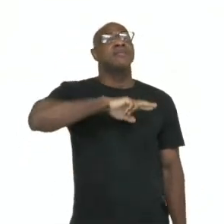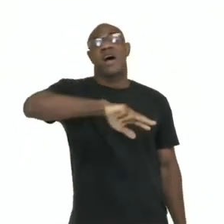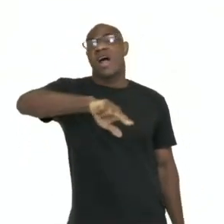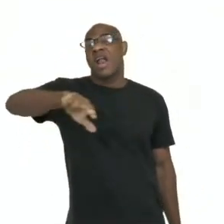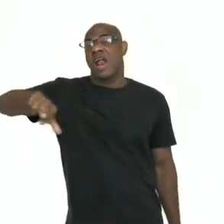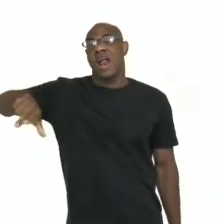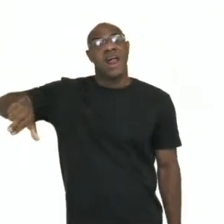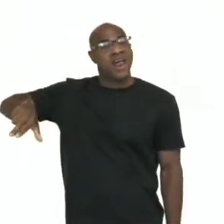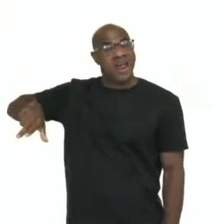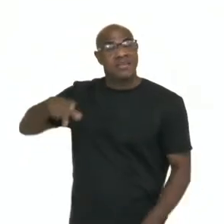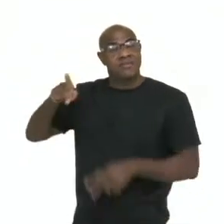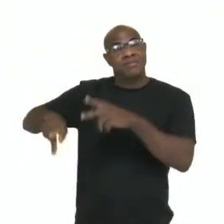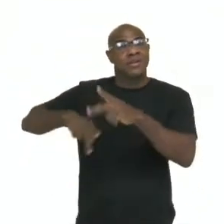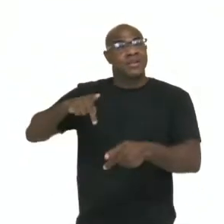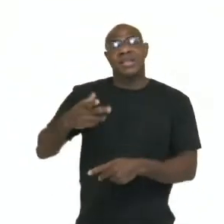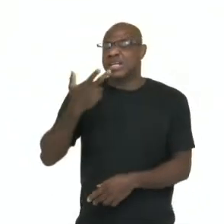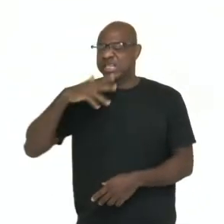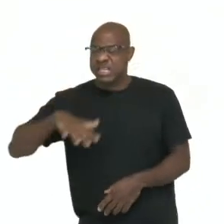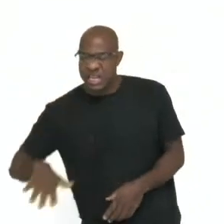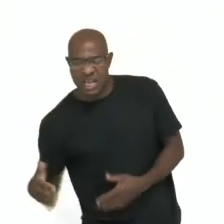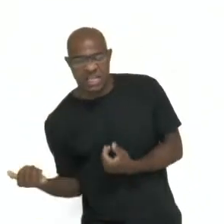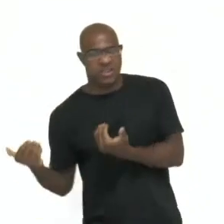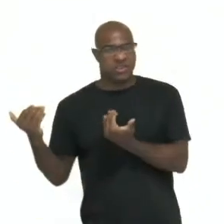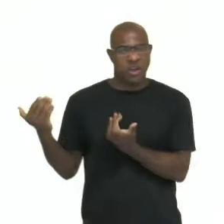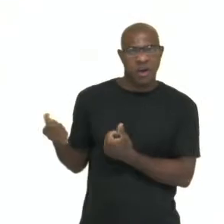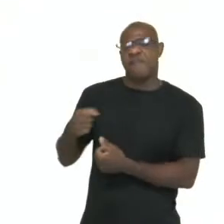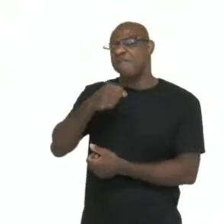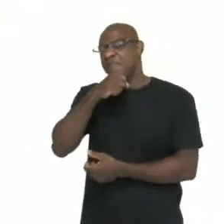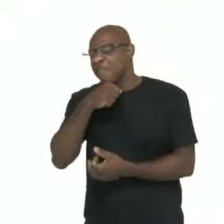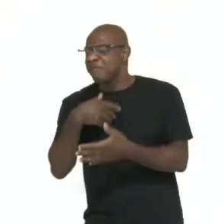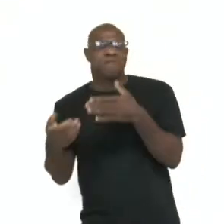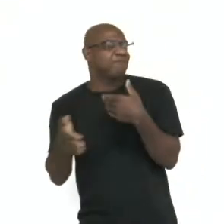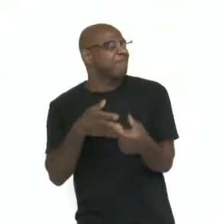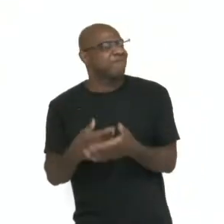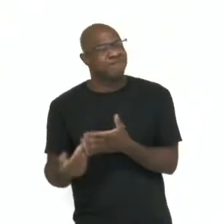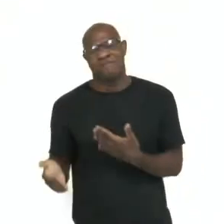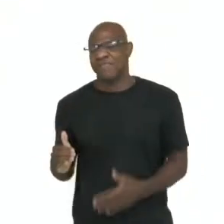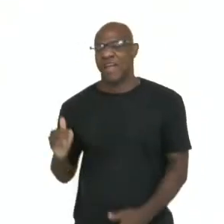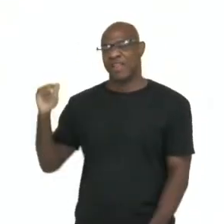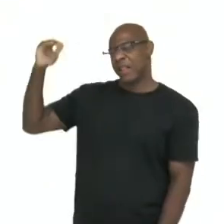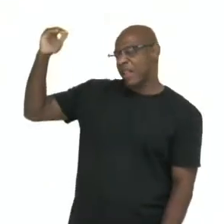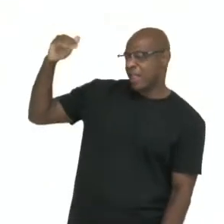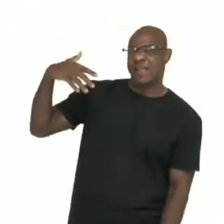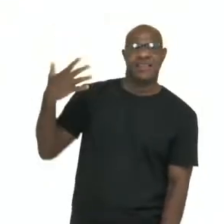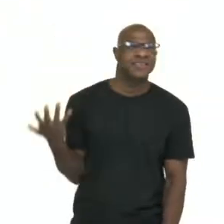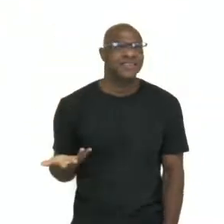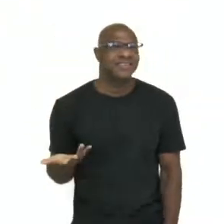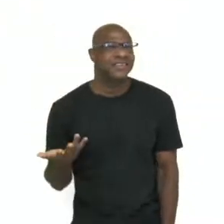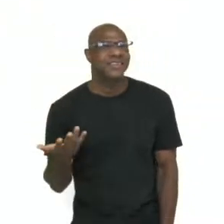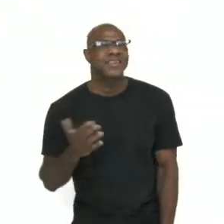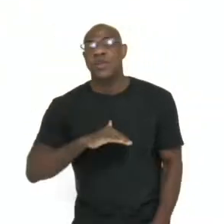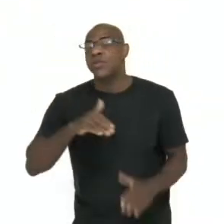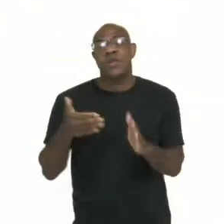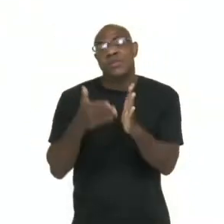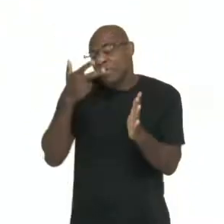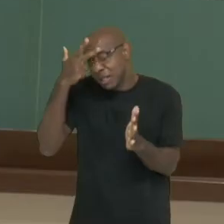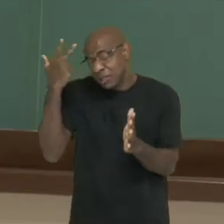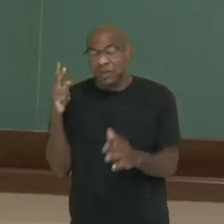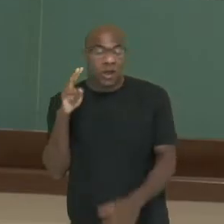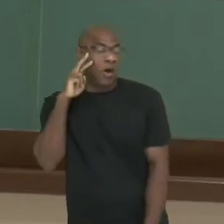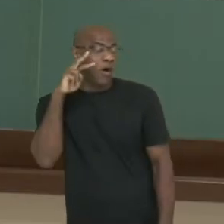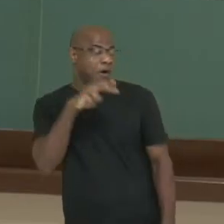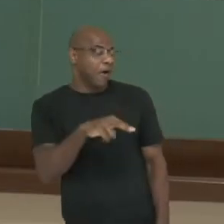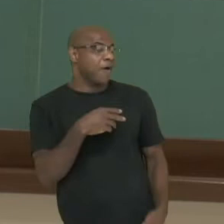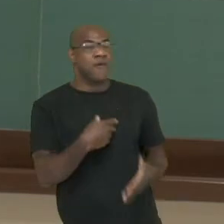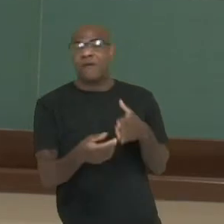que também chama para essas apresentações. Vocês estão vendo ali na imagem criança, adultos, adolescentes, né? Todo mundo ali de diversas